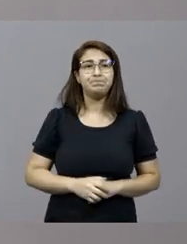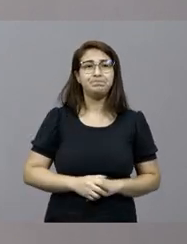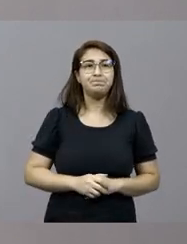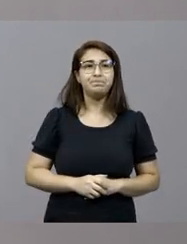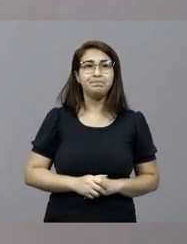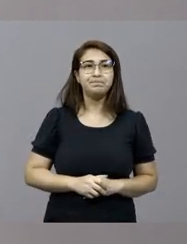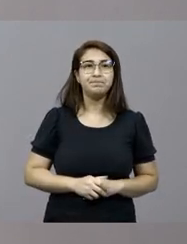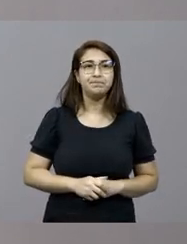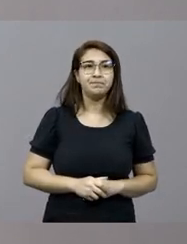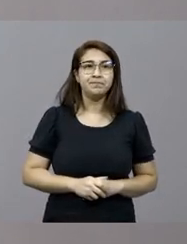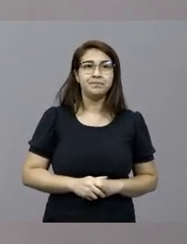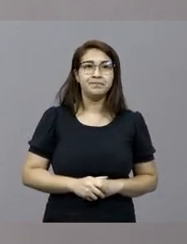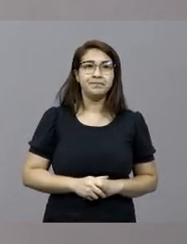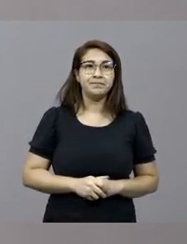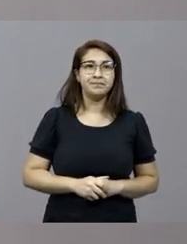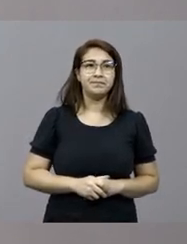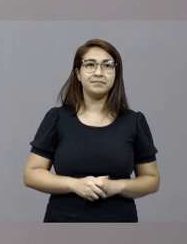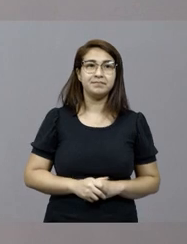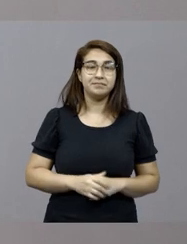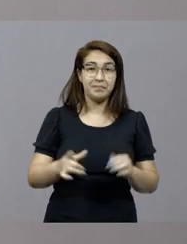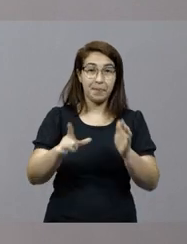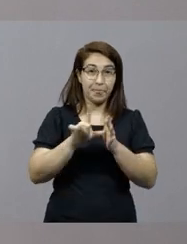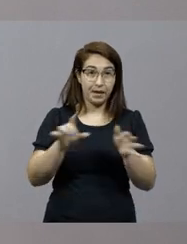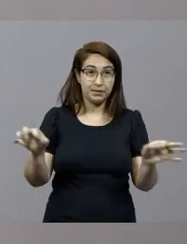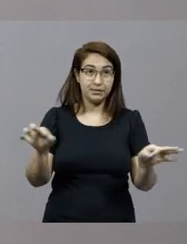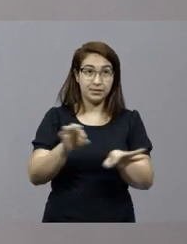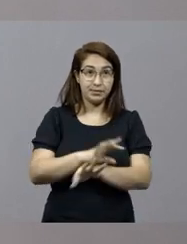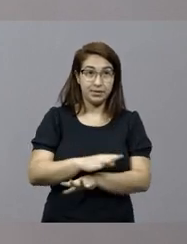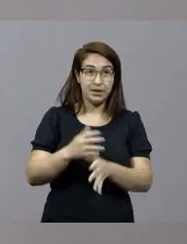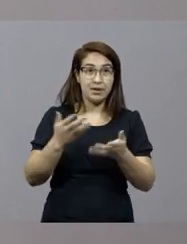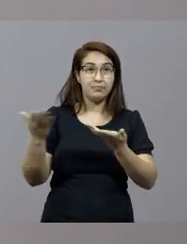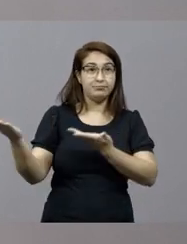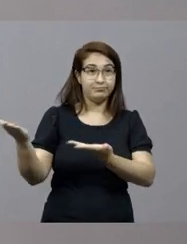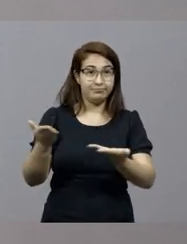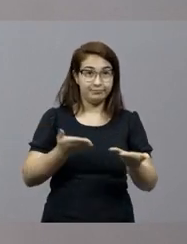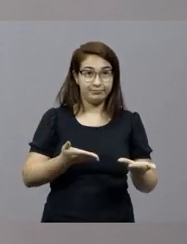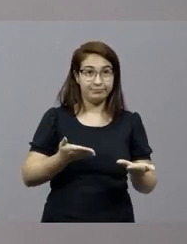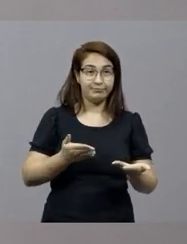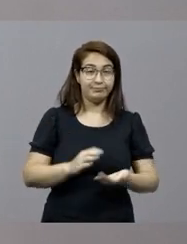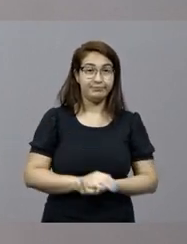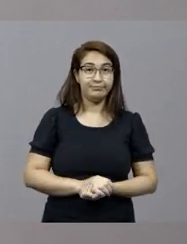deputado. Concluindo, já vou passar a parte.